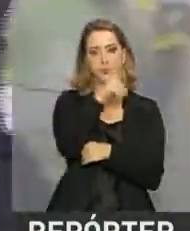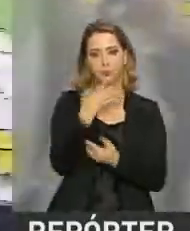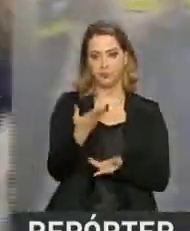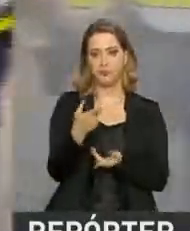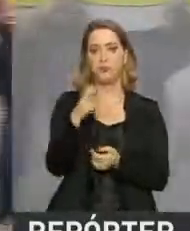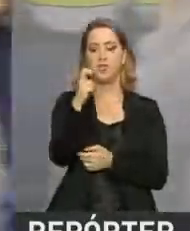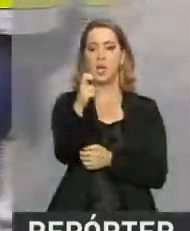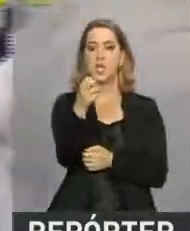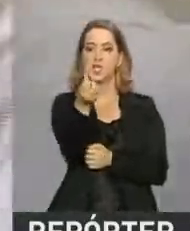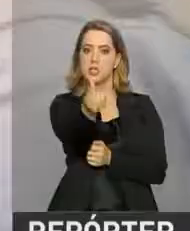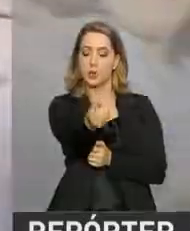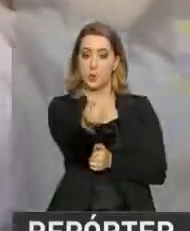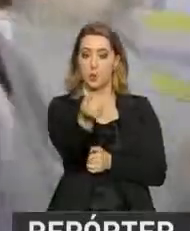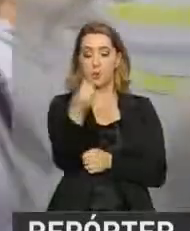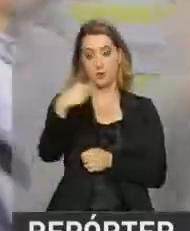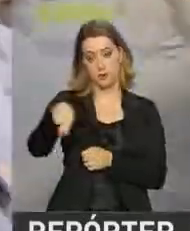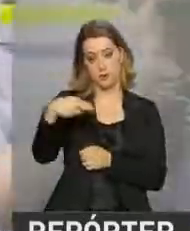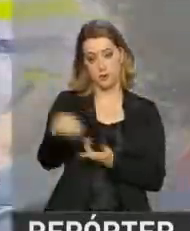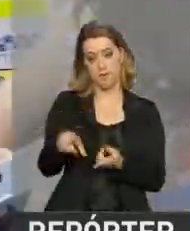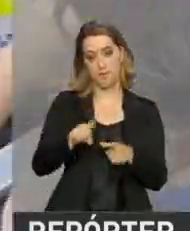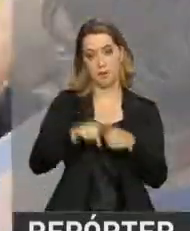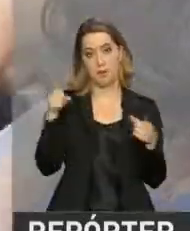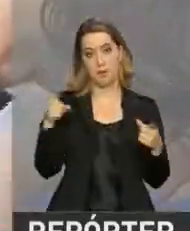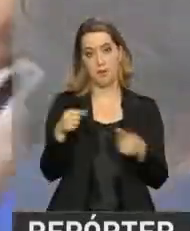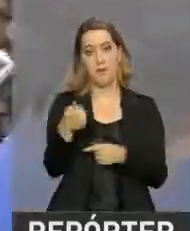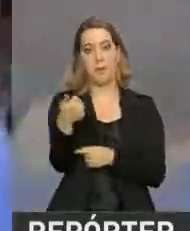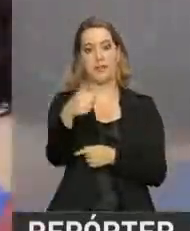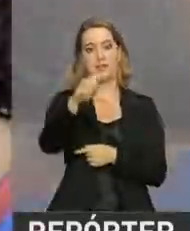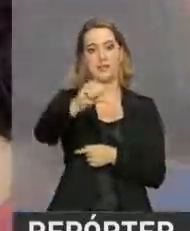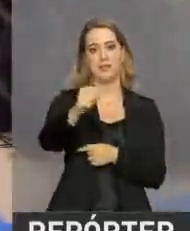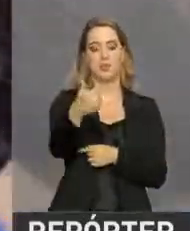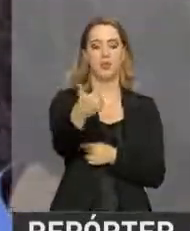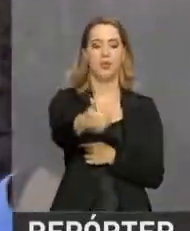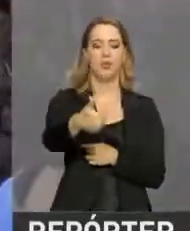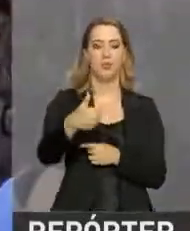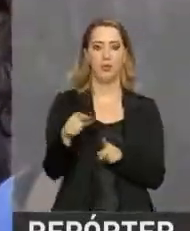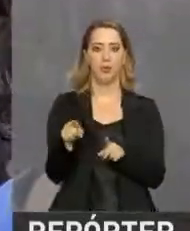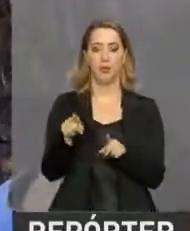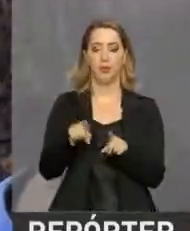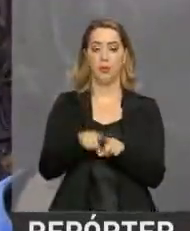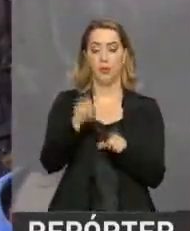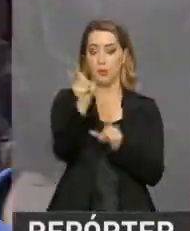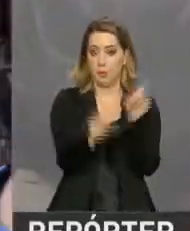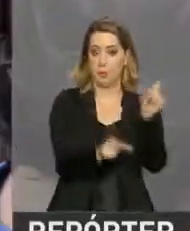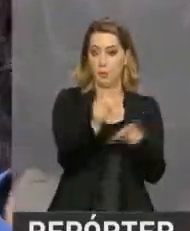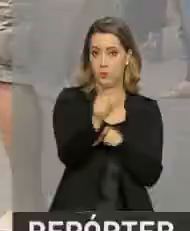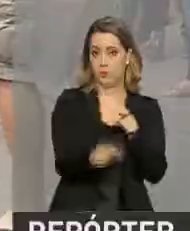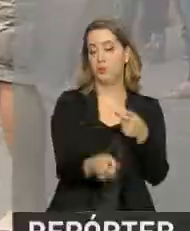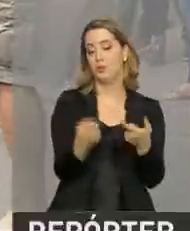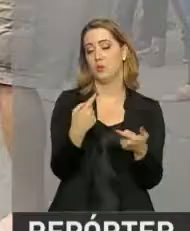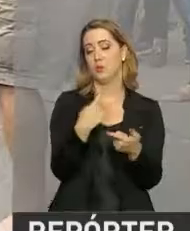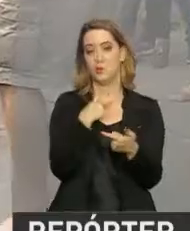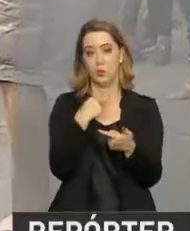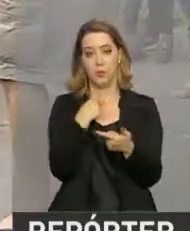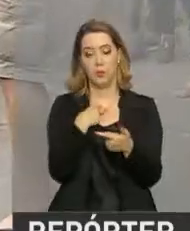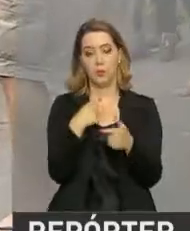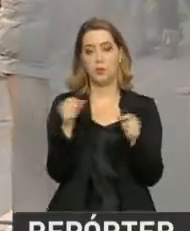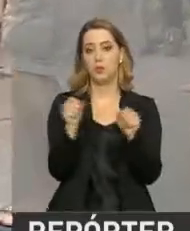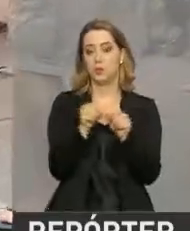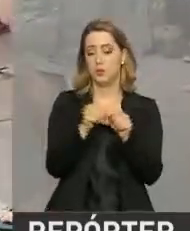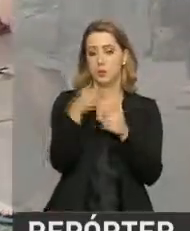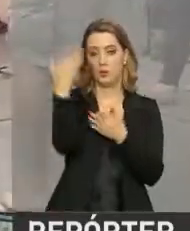dias 5 e 6 de novembro já o 191 mil quatrocentos e noventa e quatro candidatos prejudicados pelas ocupando